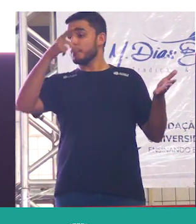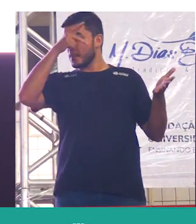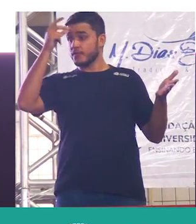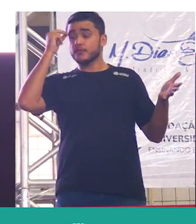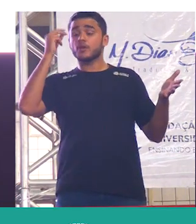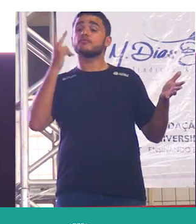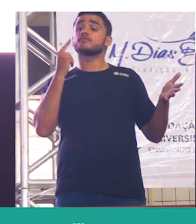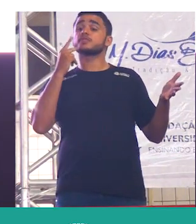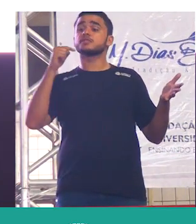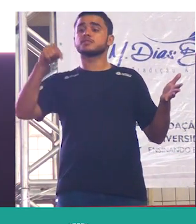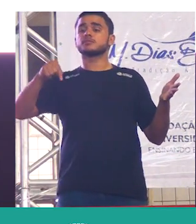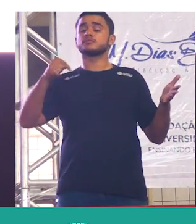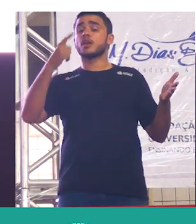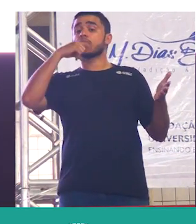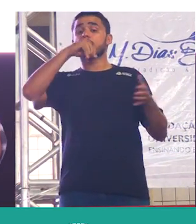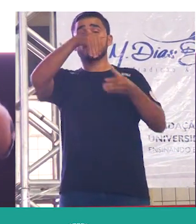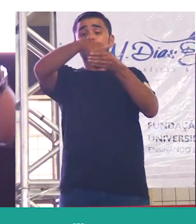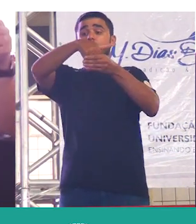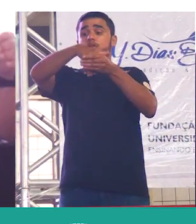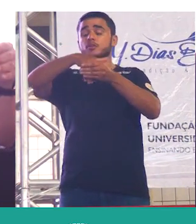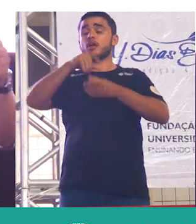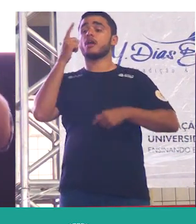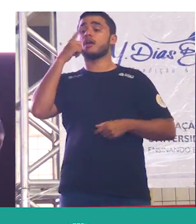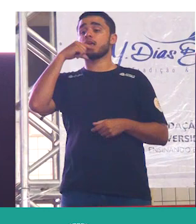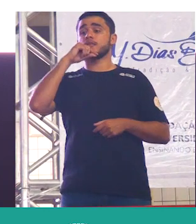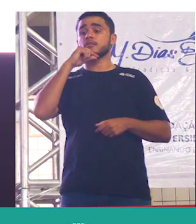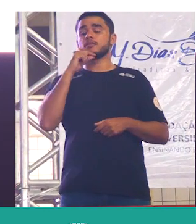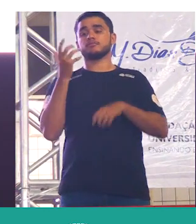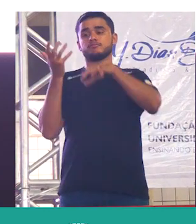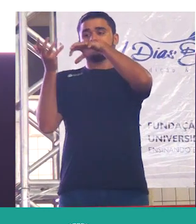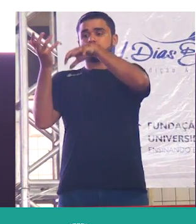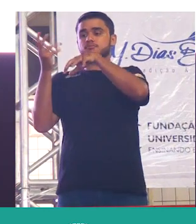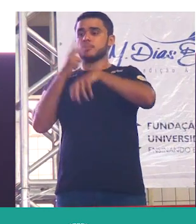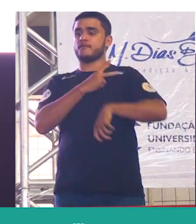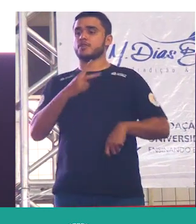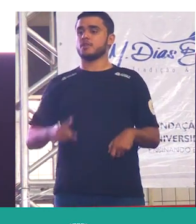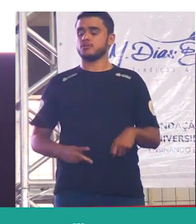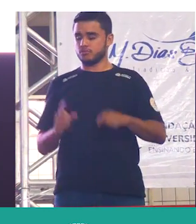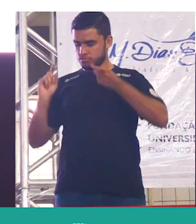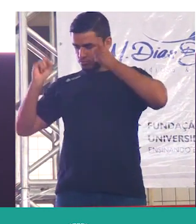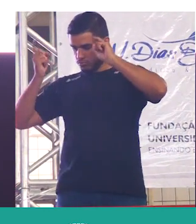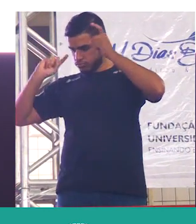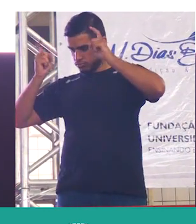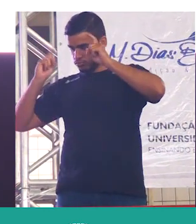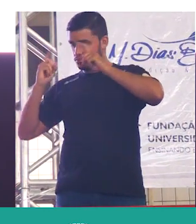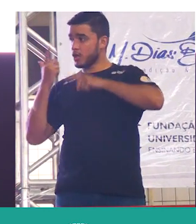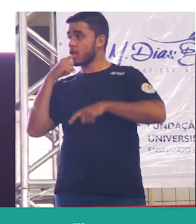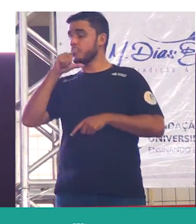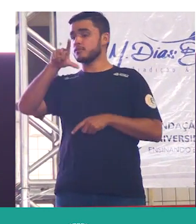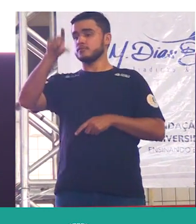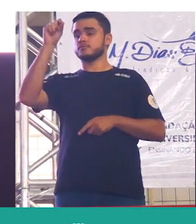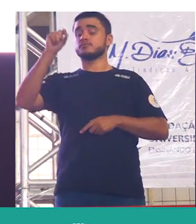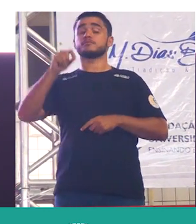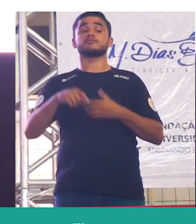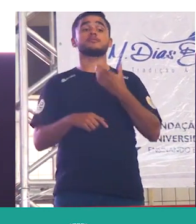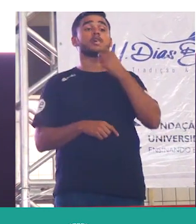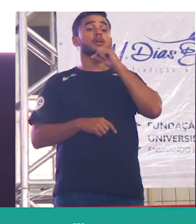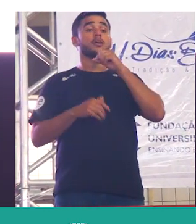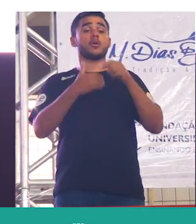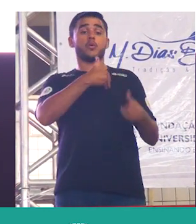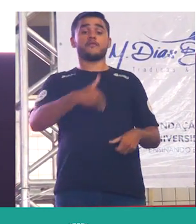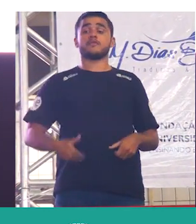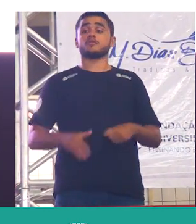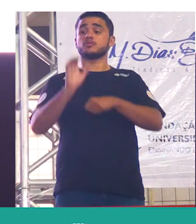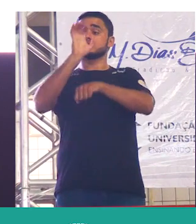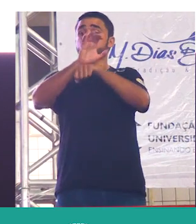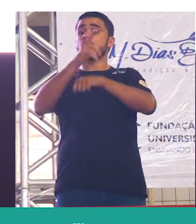Fortaleza, quem votava era a Câmara de Vereadores. E o governador do estado, quem